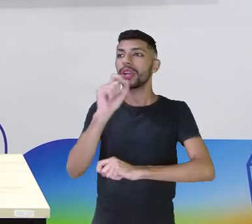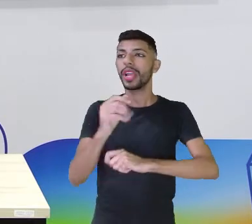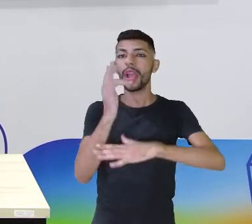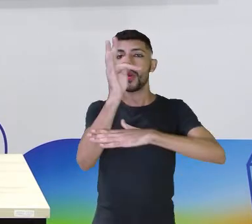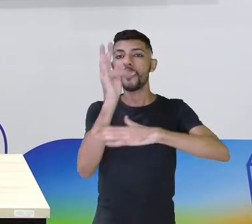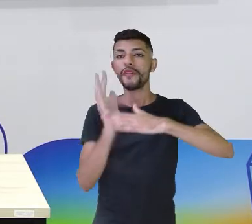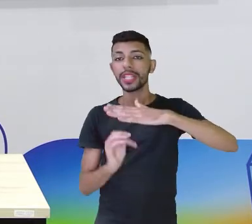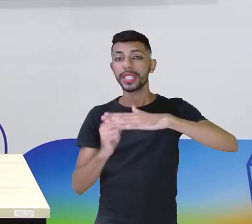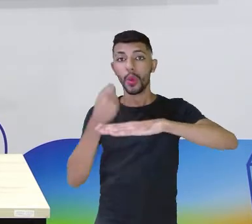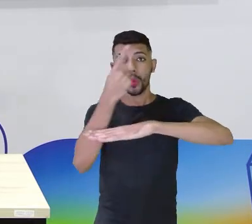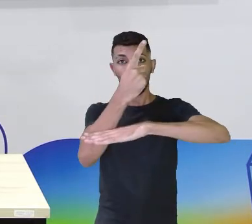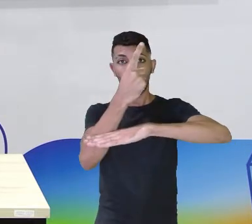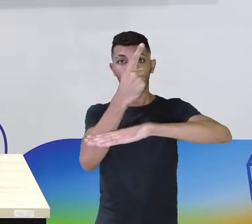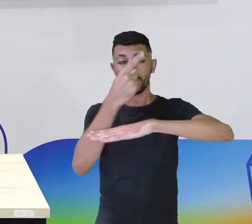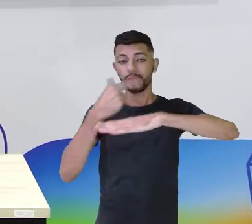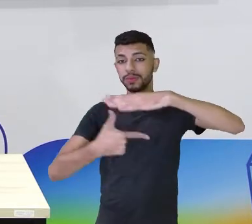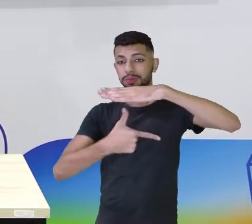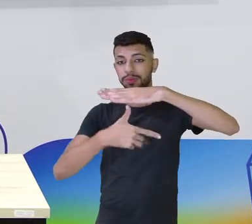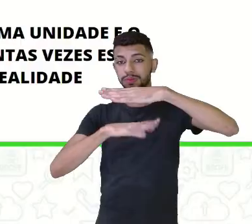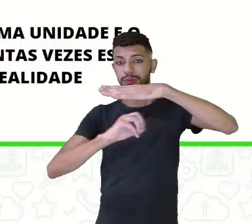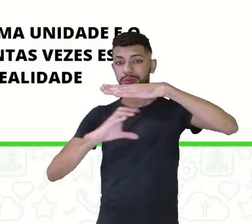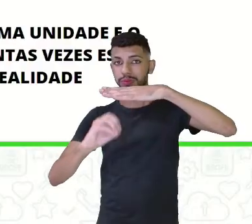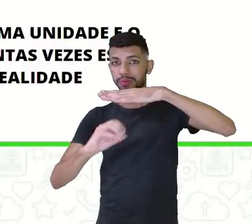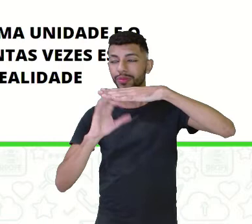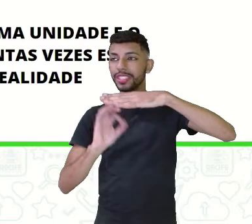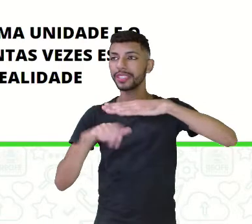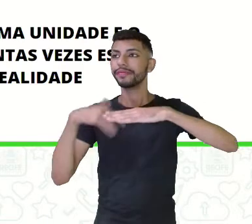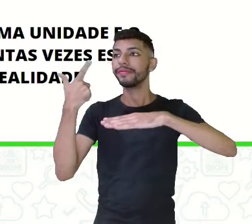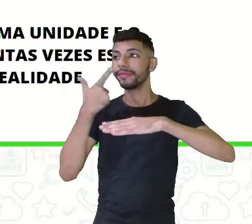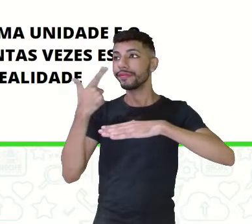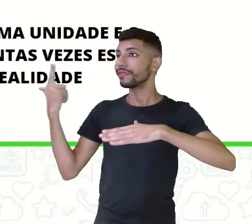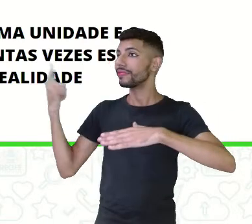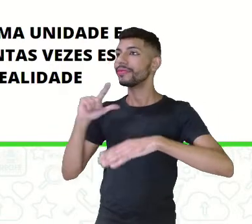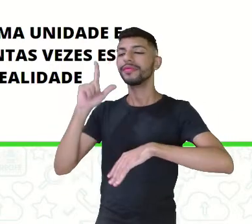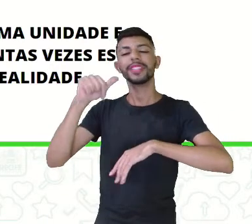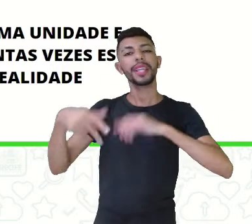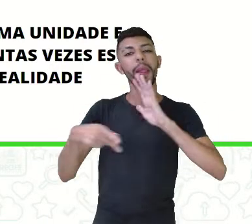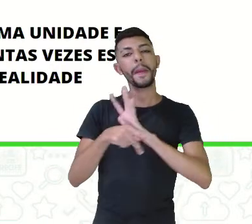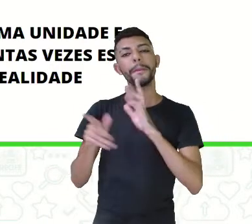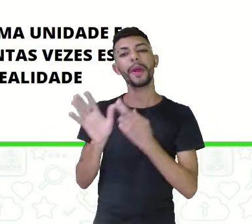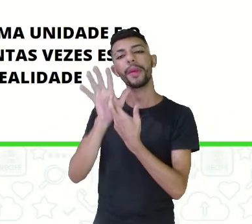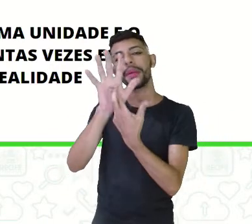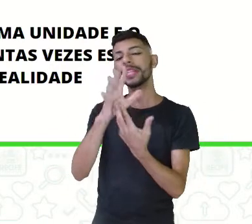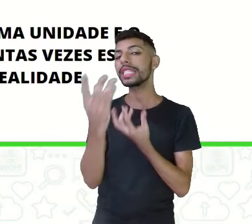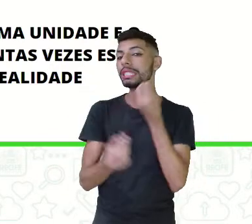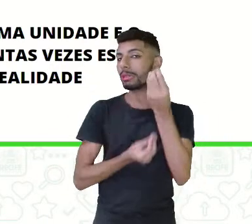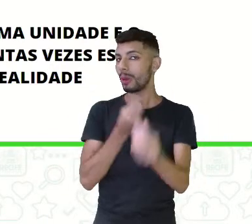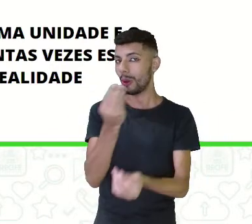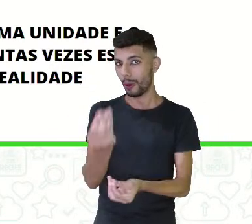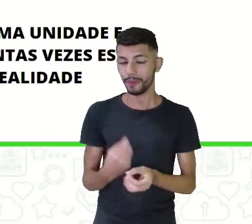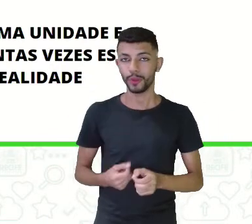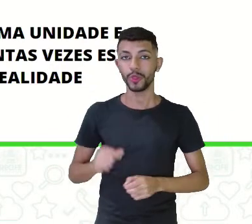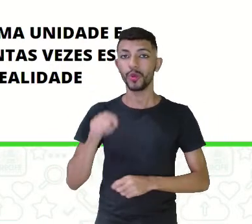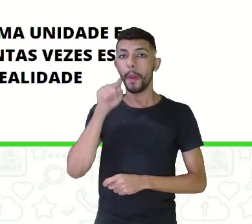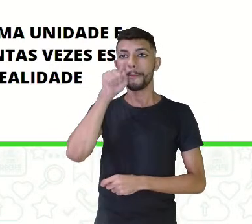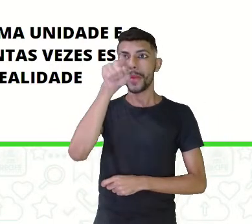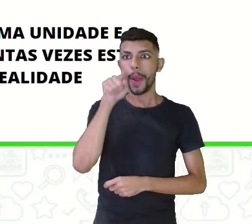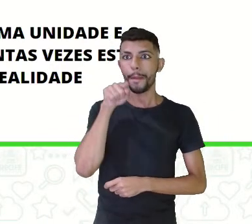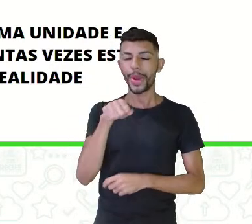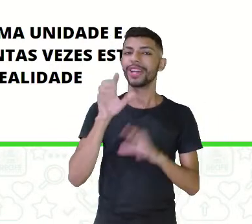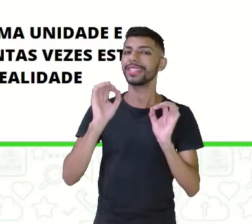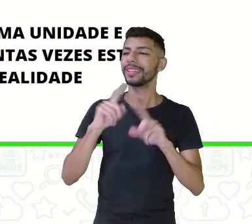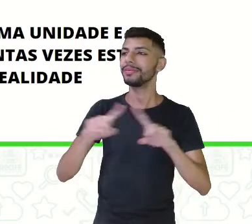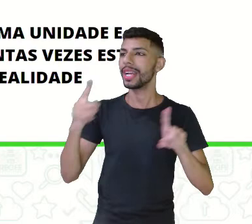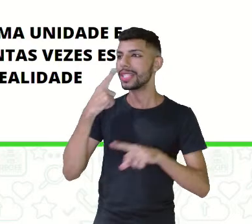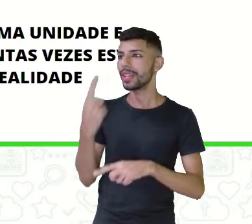sobre 20, sobre 200. Esse traço é representado pelos 2 pontos, mas